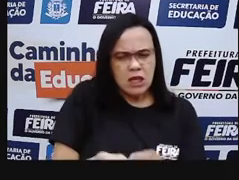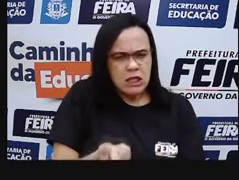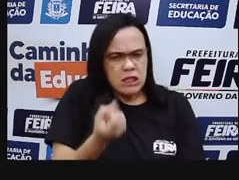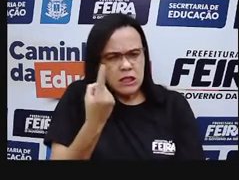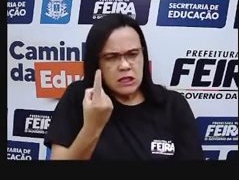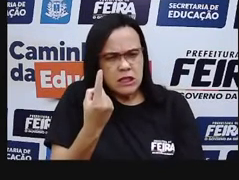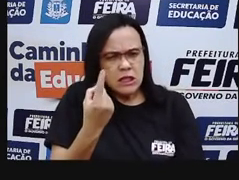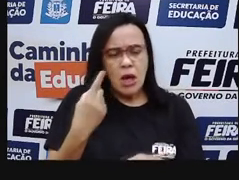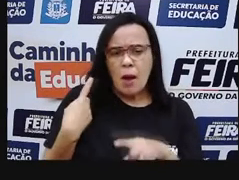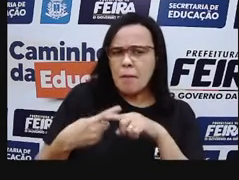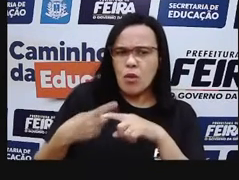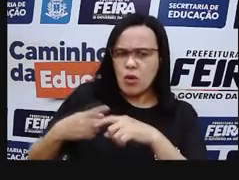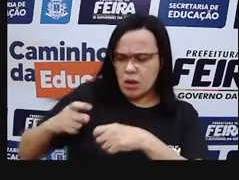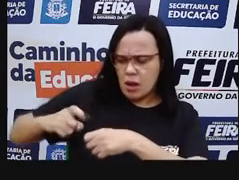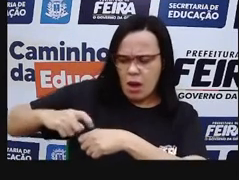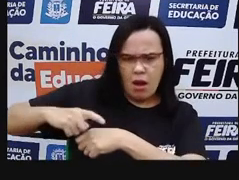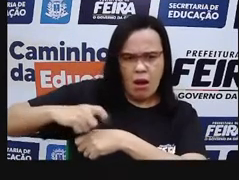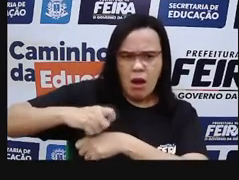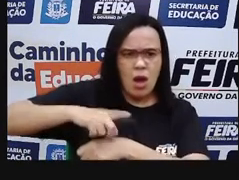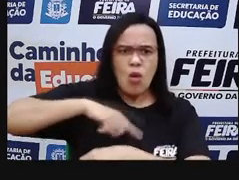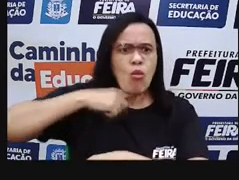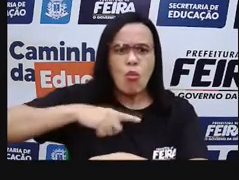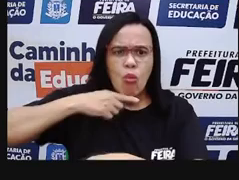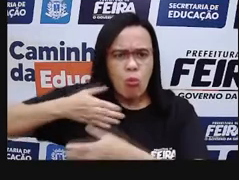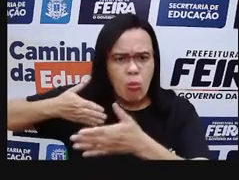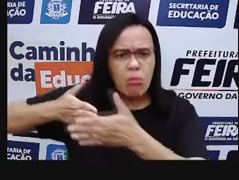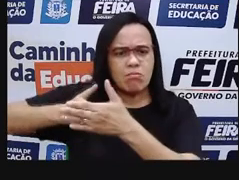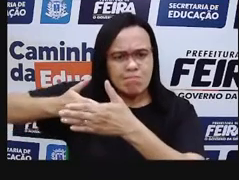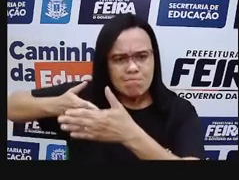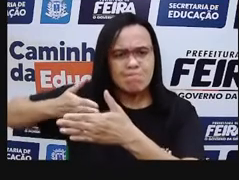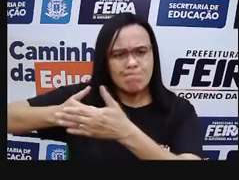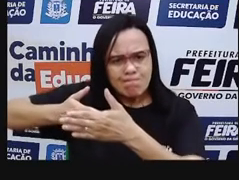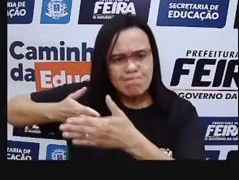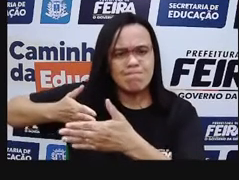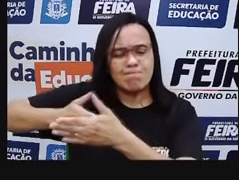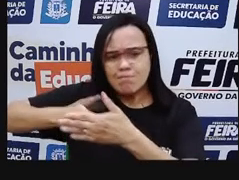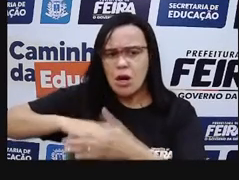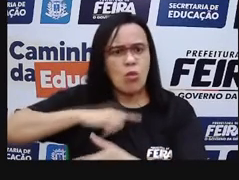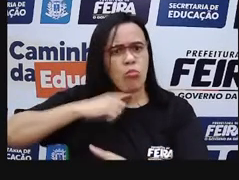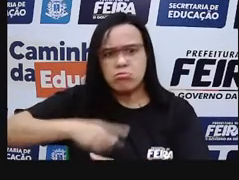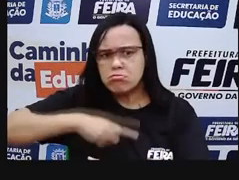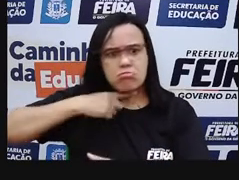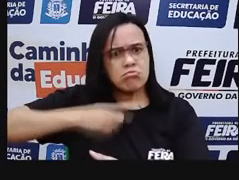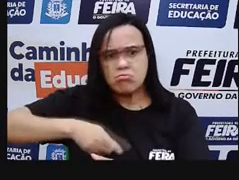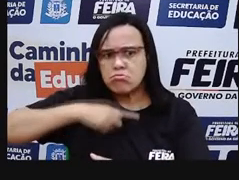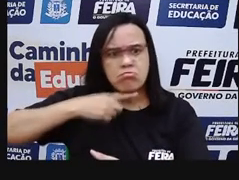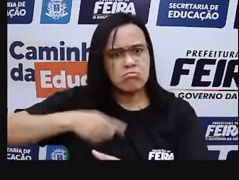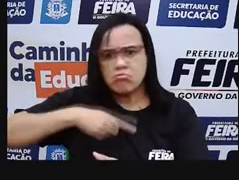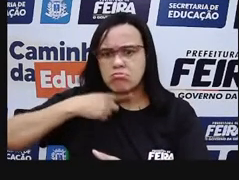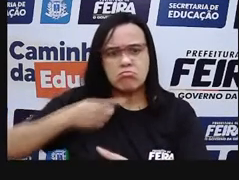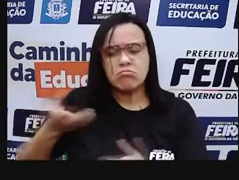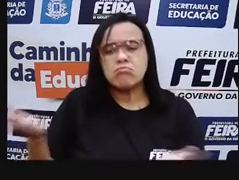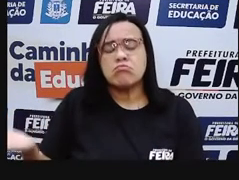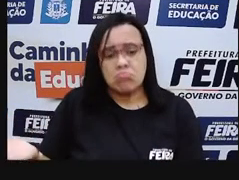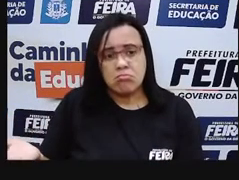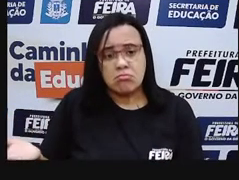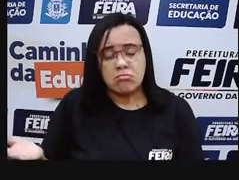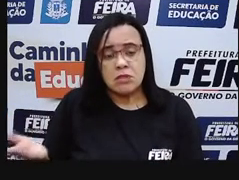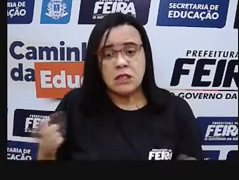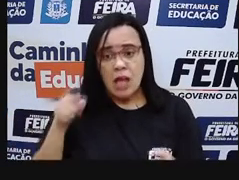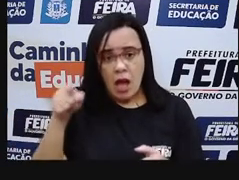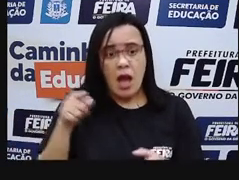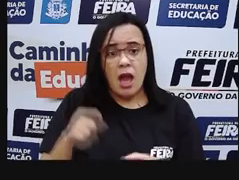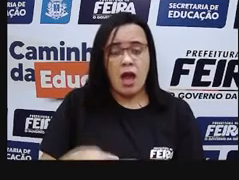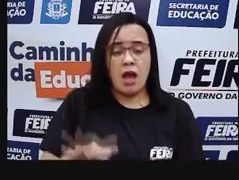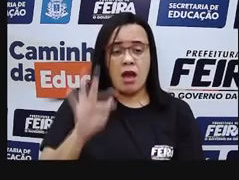não conseguem ultrapassar Esse passo esse território aí que o fogo acabou gerando